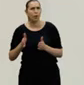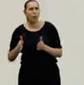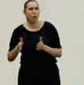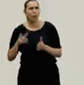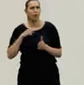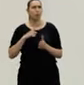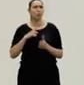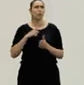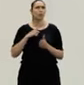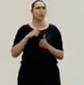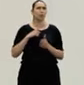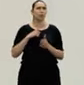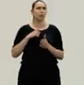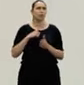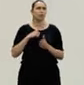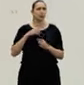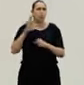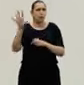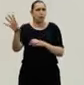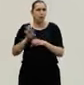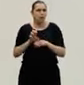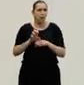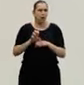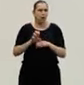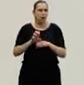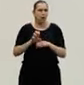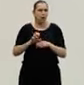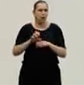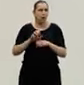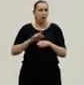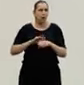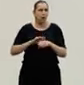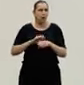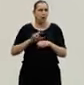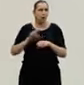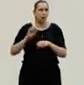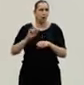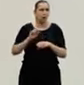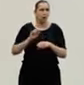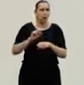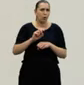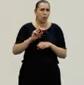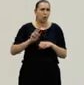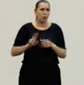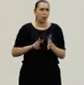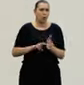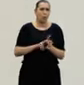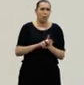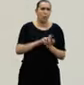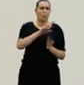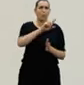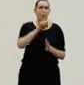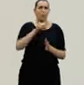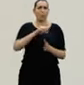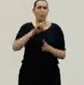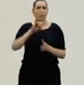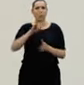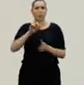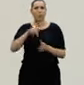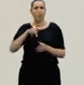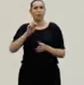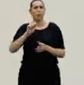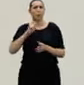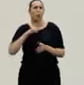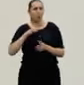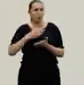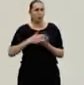elas vão acabar sendo infectadas pelo vírus Zika. Por quê? O vírus Zika, inicialmente, ele era tido como um vírus